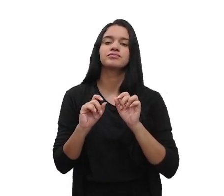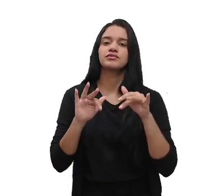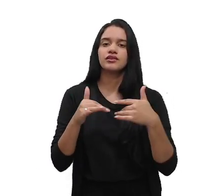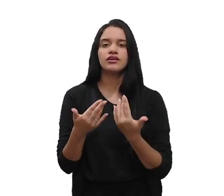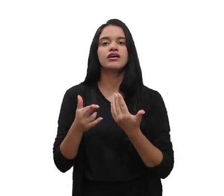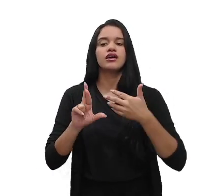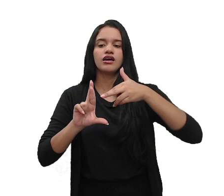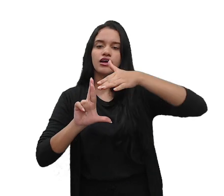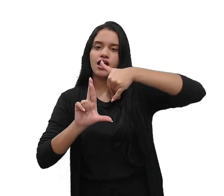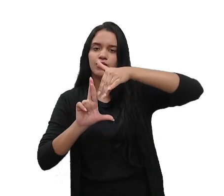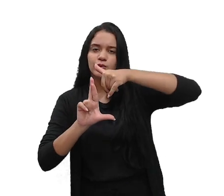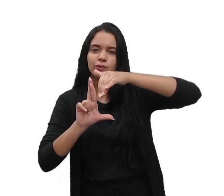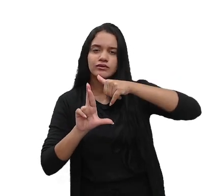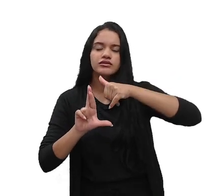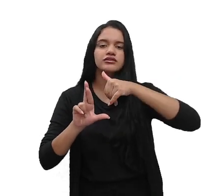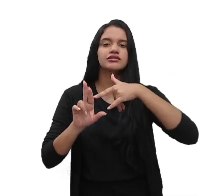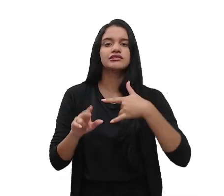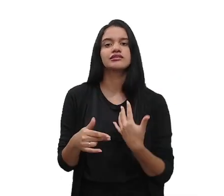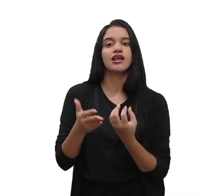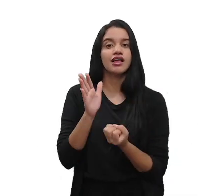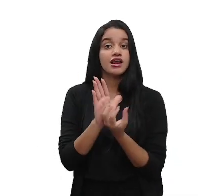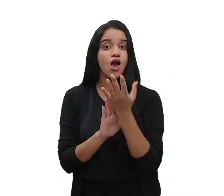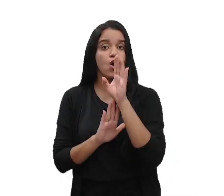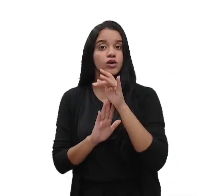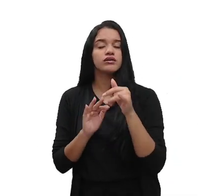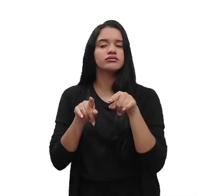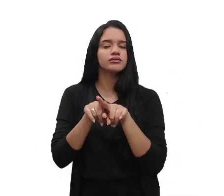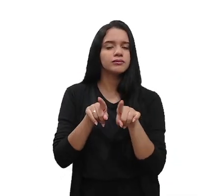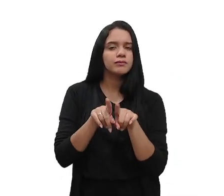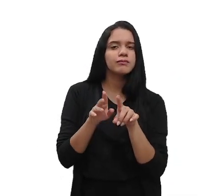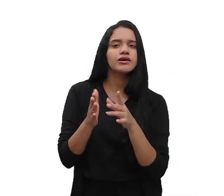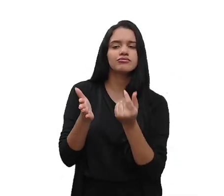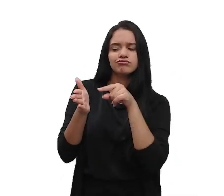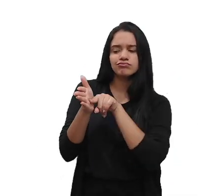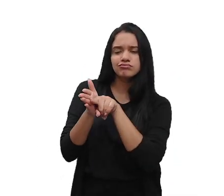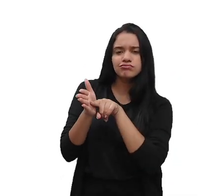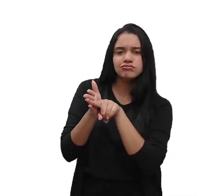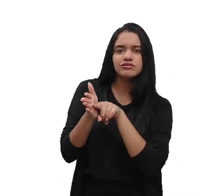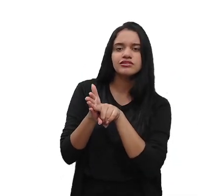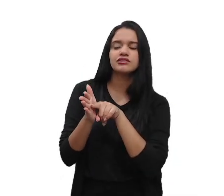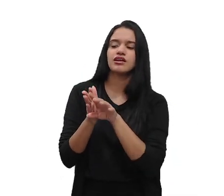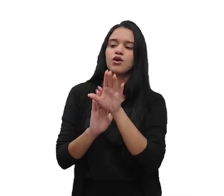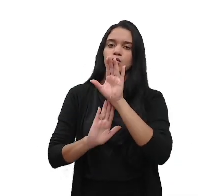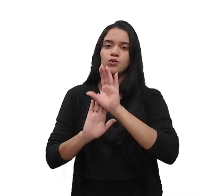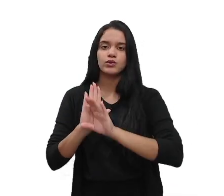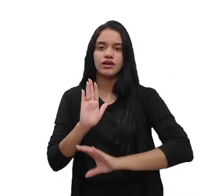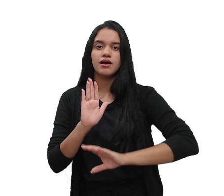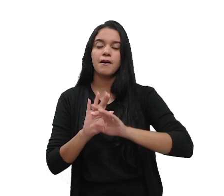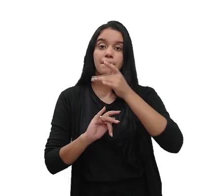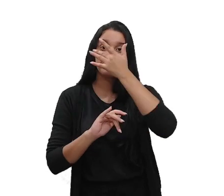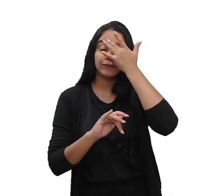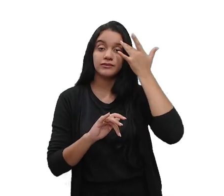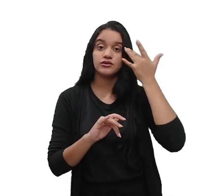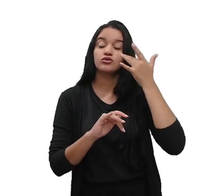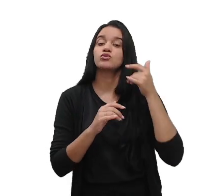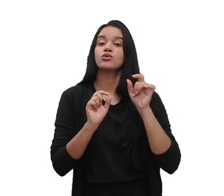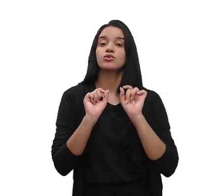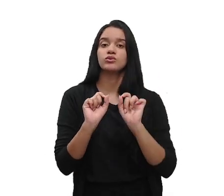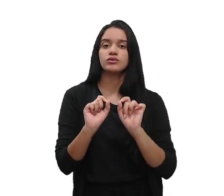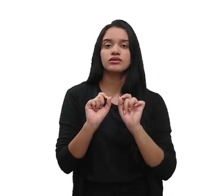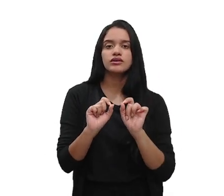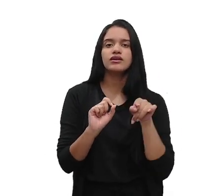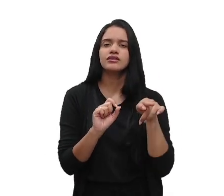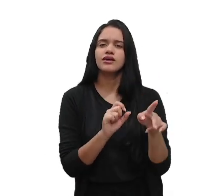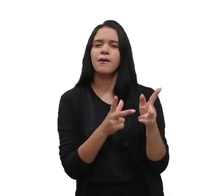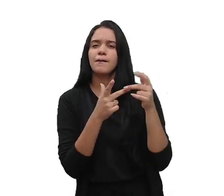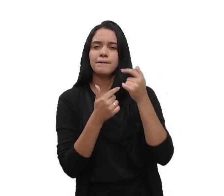recrutar, triar currículos ou triar pessoas candidatas que estão mais próximas do perfil,